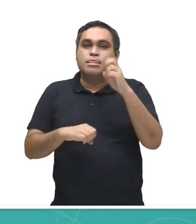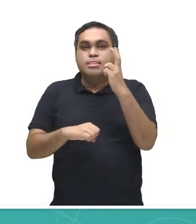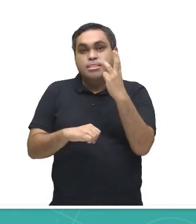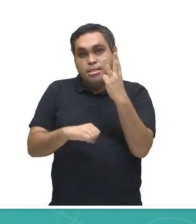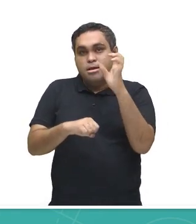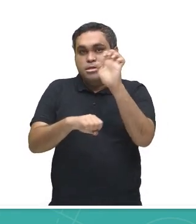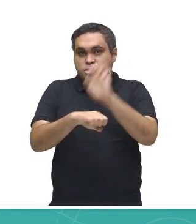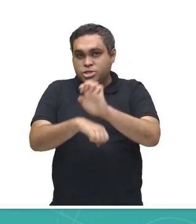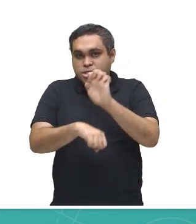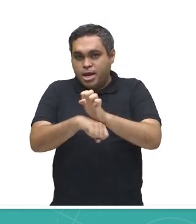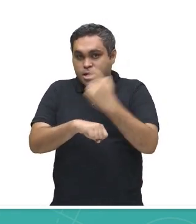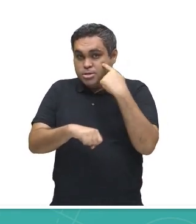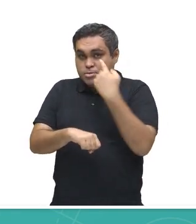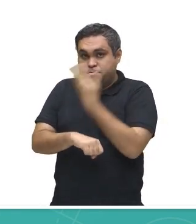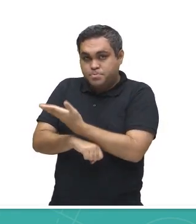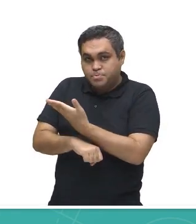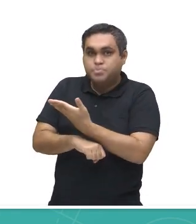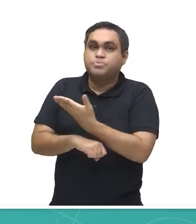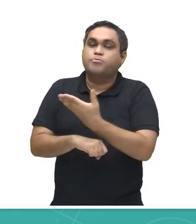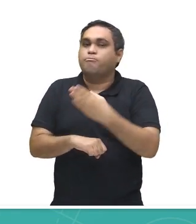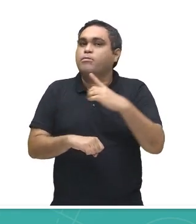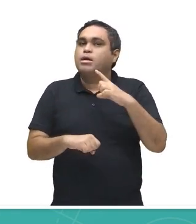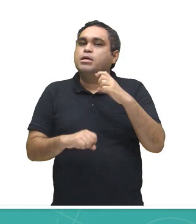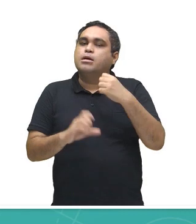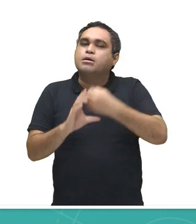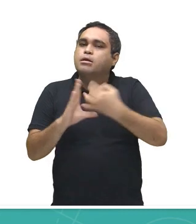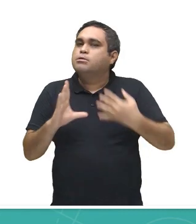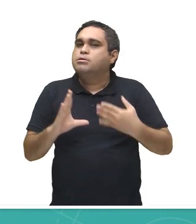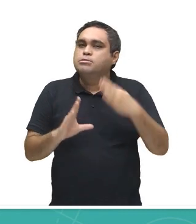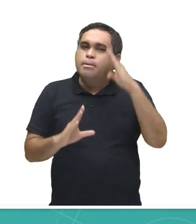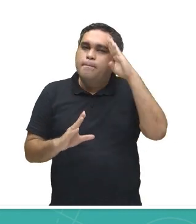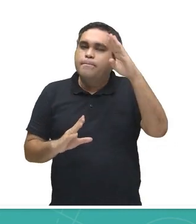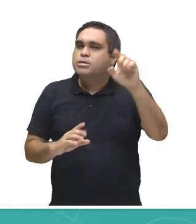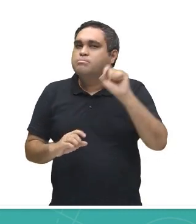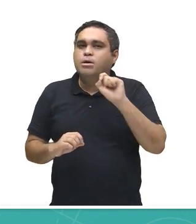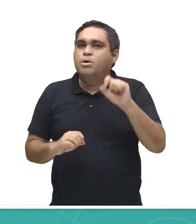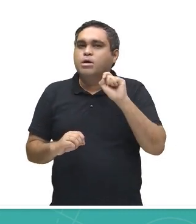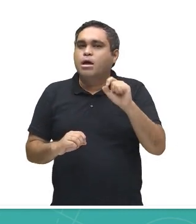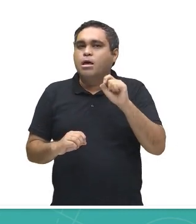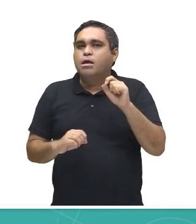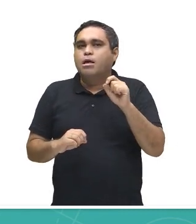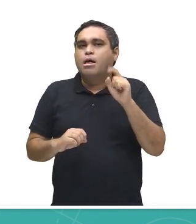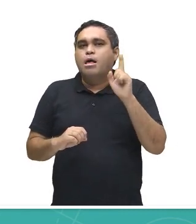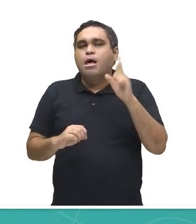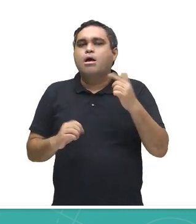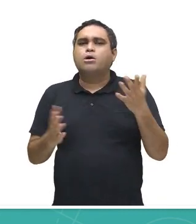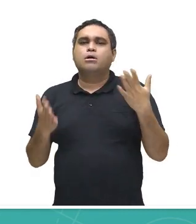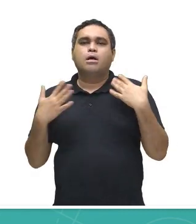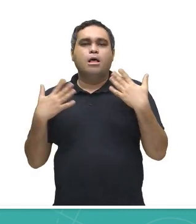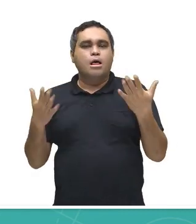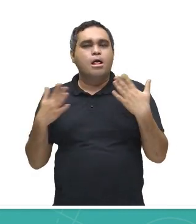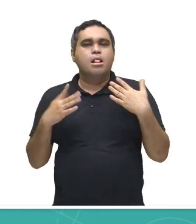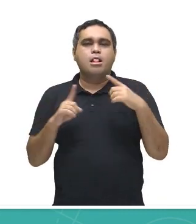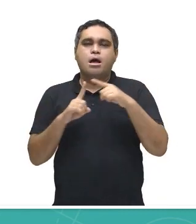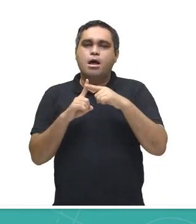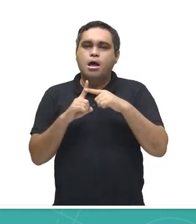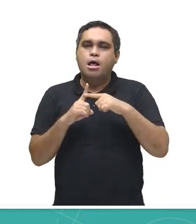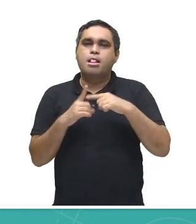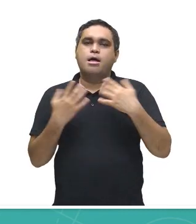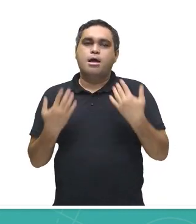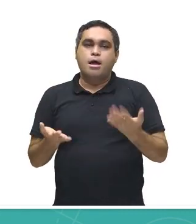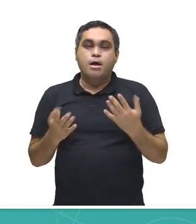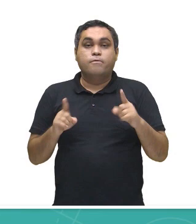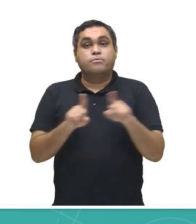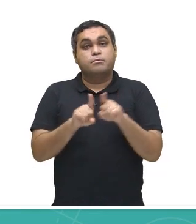e Paraná. Apresenta como característica marcante o clima subtropical, agropecuária e indústria bem